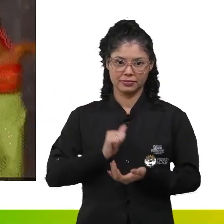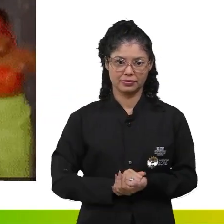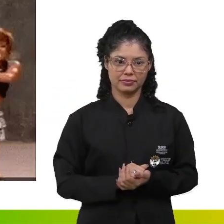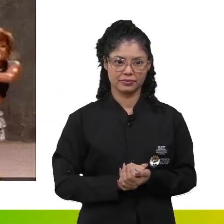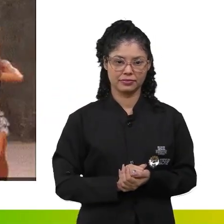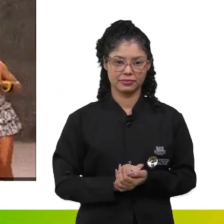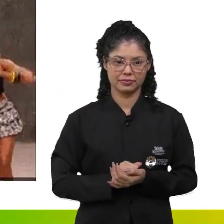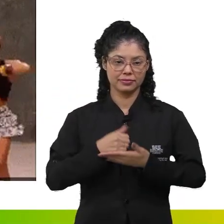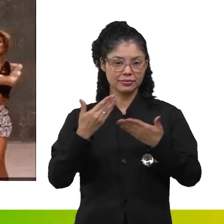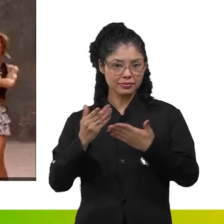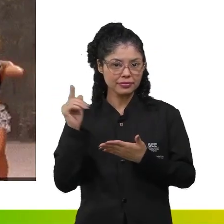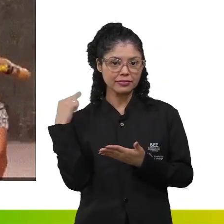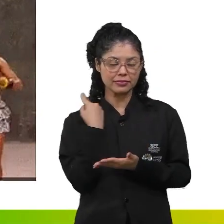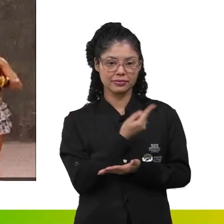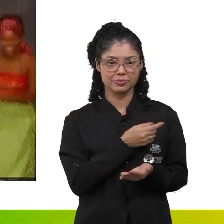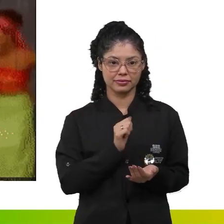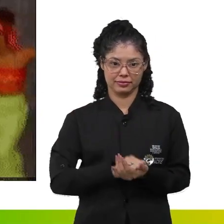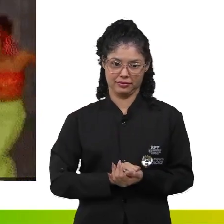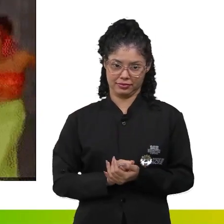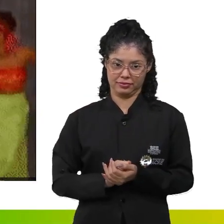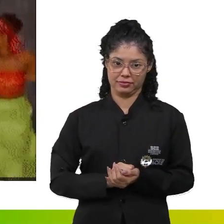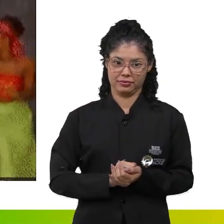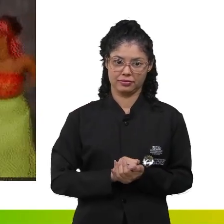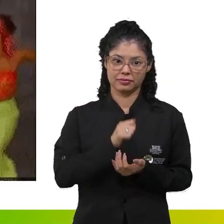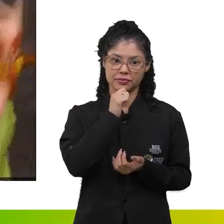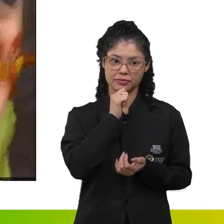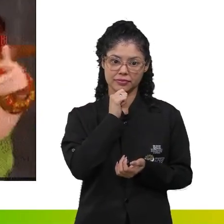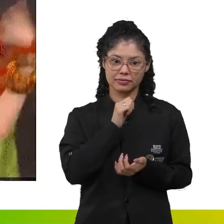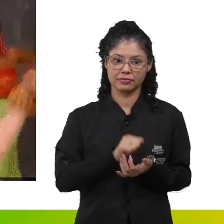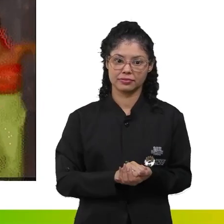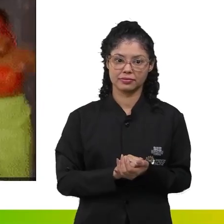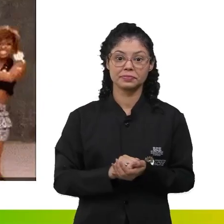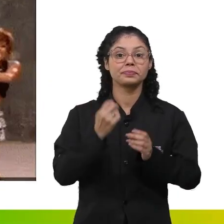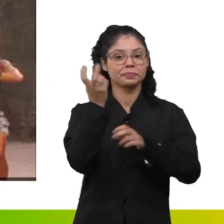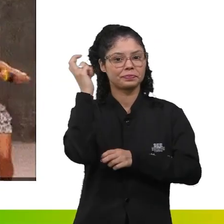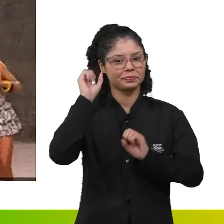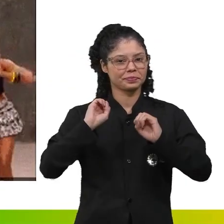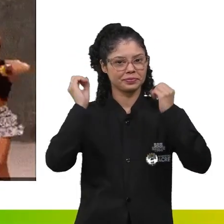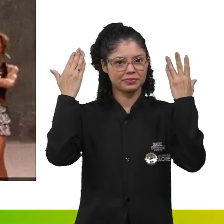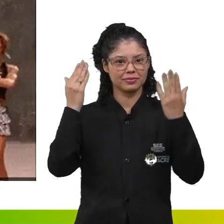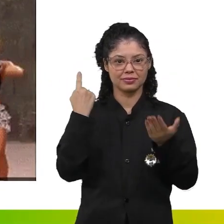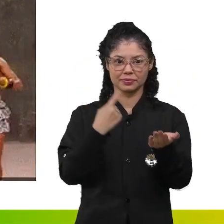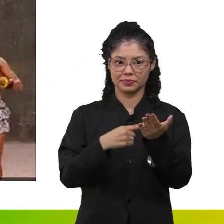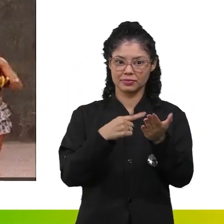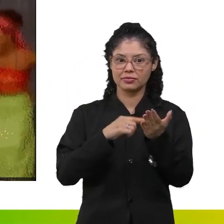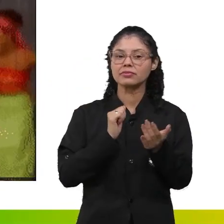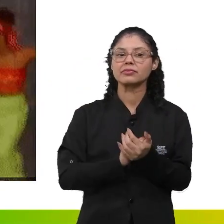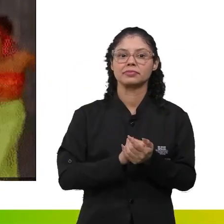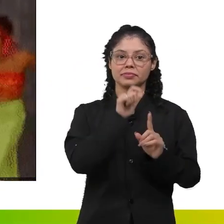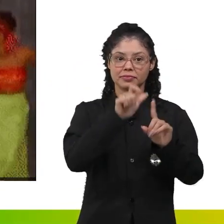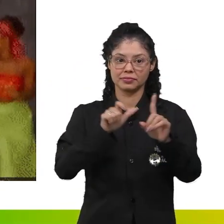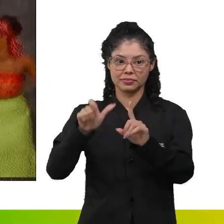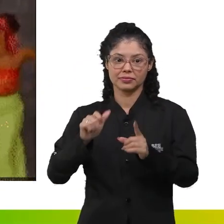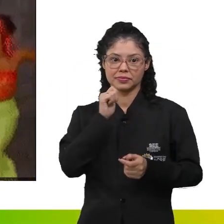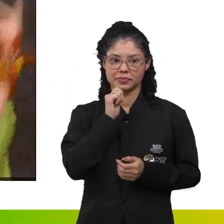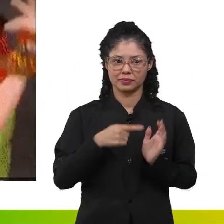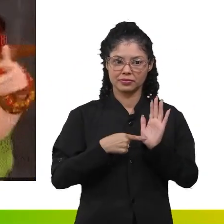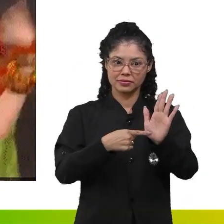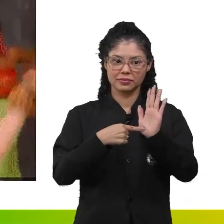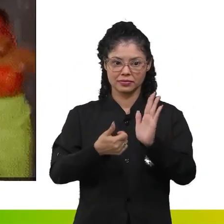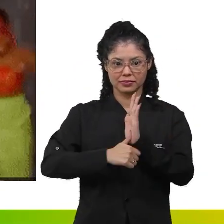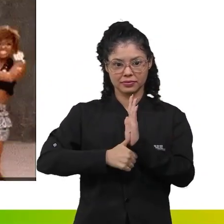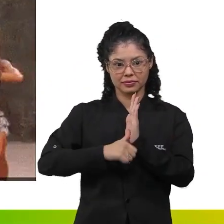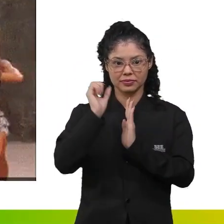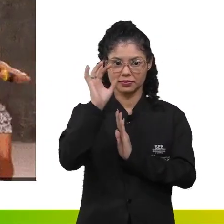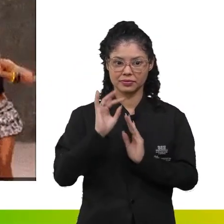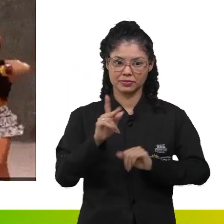mais icônicas da Copa. Aqui, ó, a Copa do Mundo é uma verdadeira festa cultural do esporte marcada por mascotes que representam a identidade